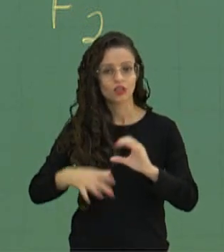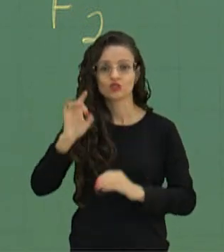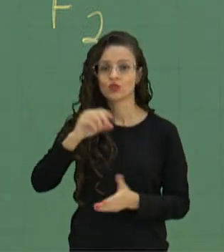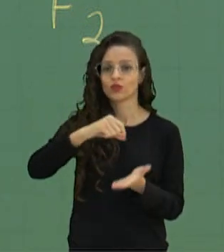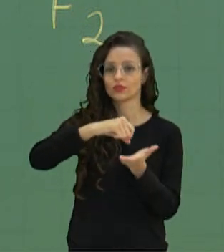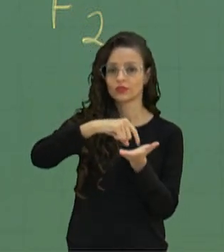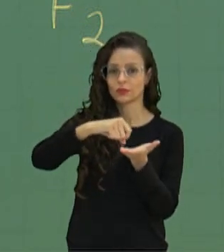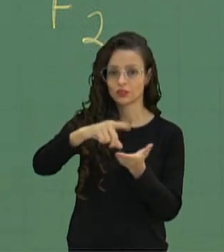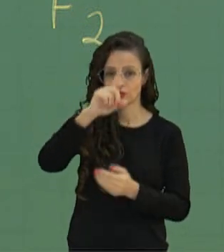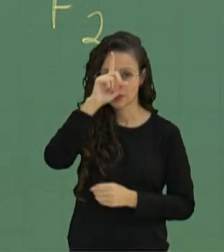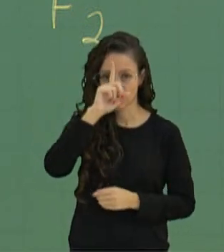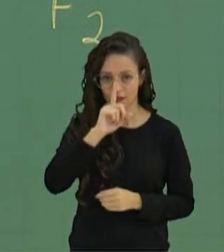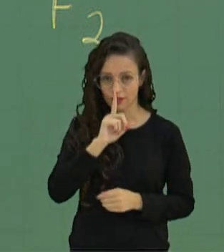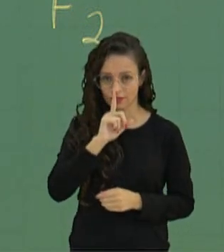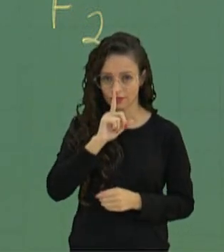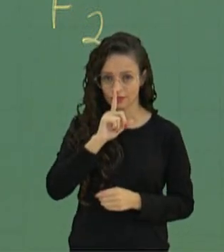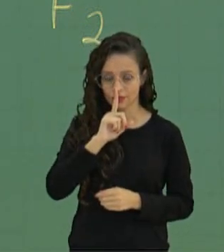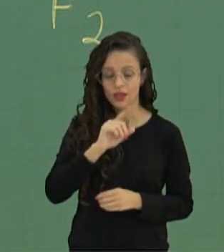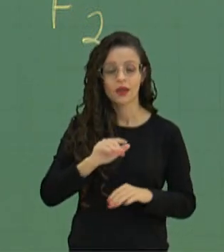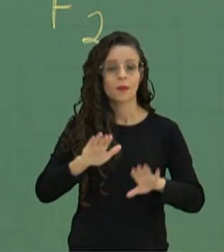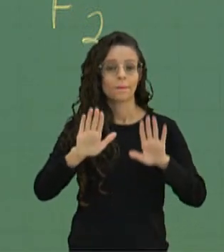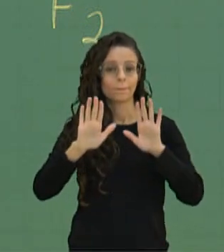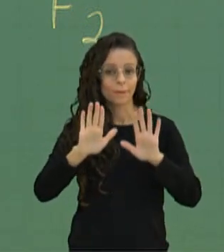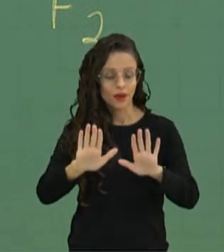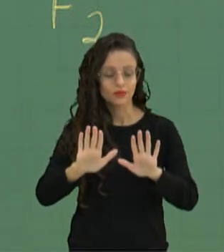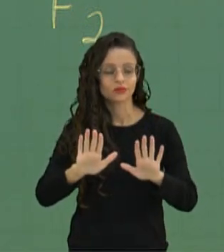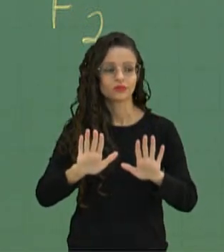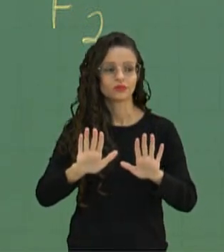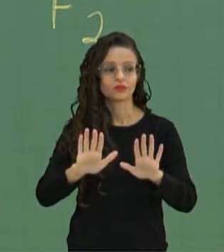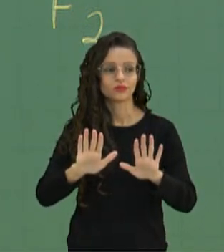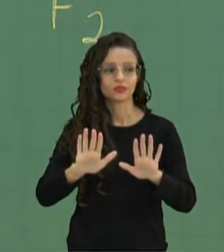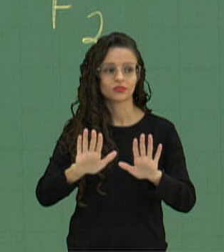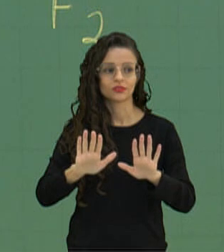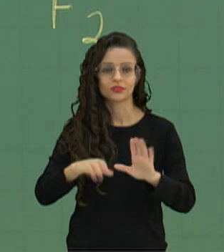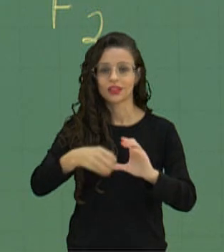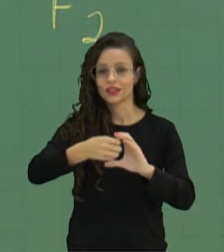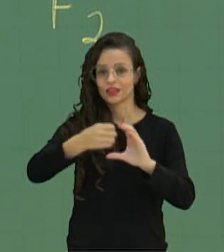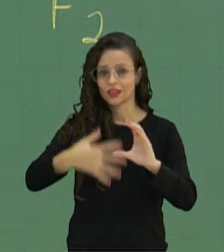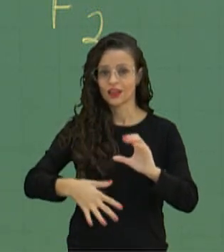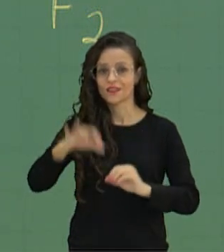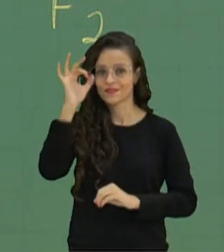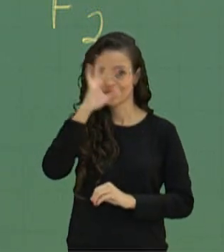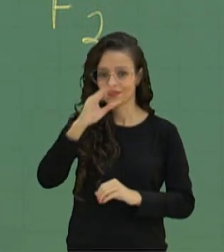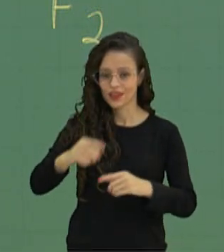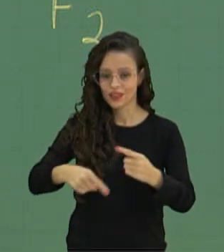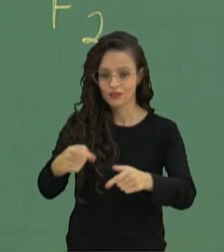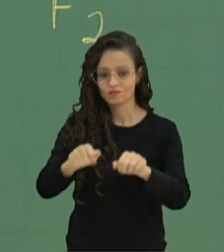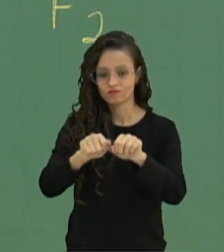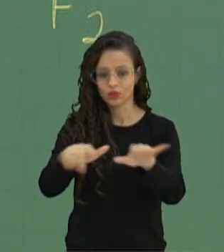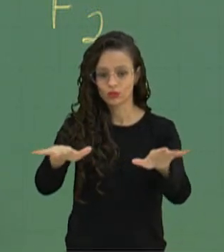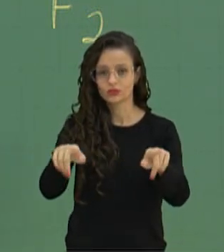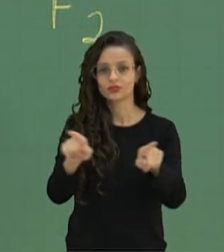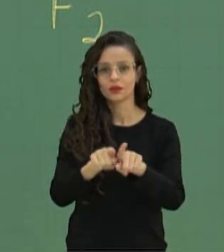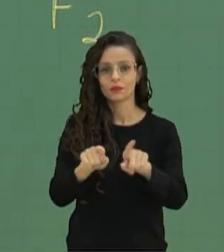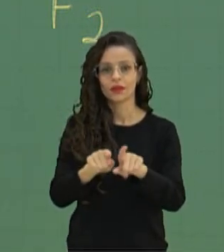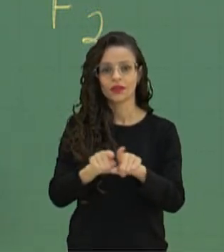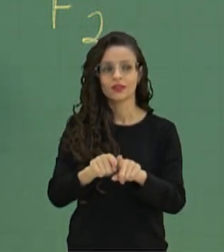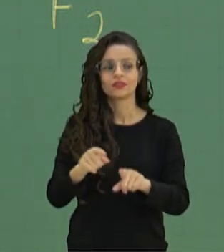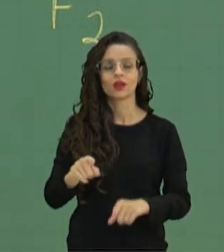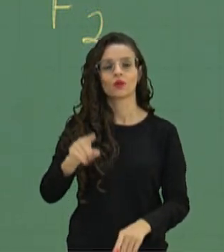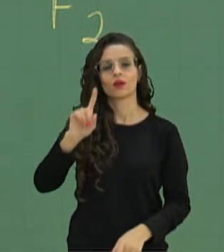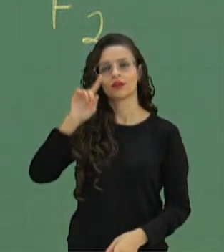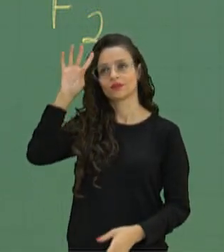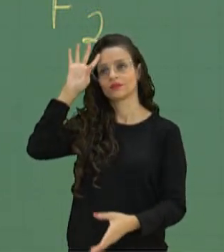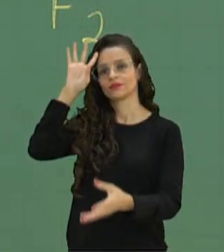semente amarela. Mas como a característica verde apareceu lá nos descendentes, nos leva